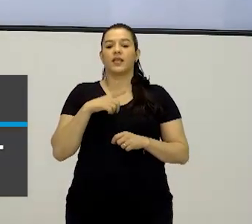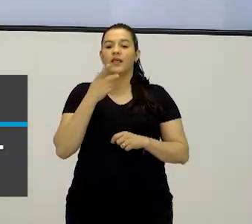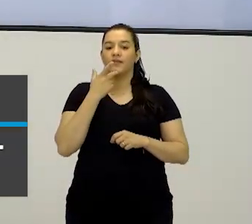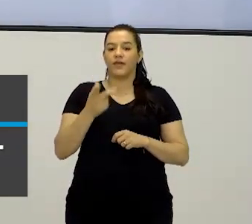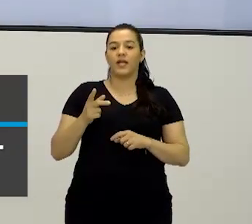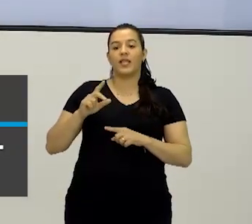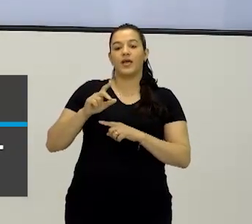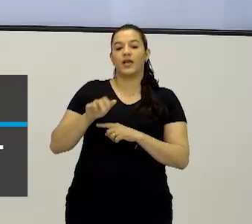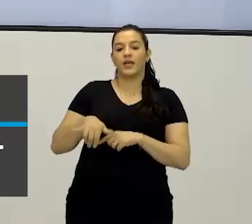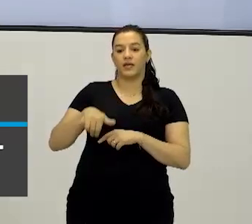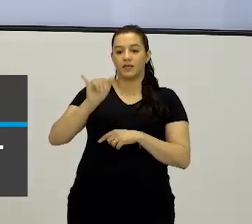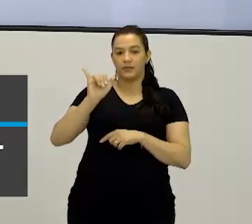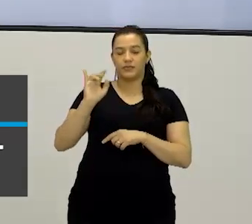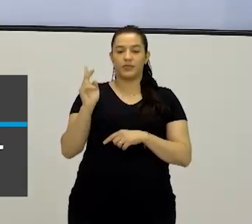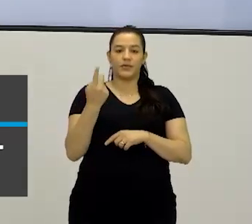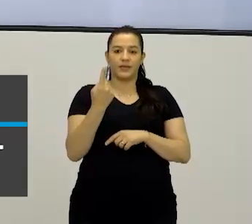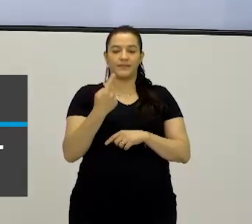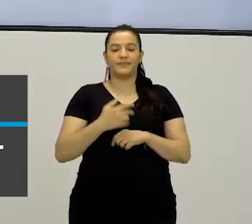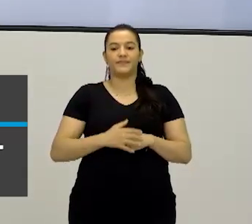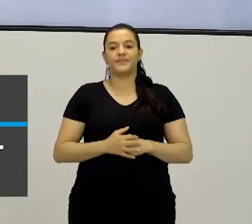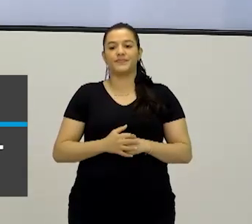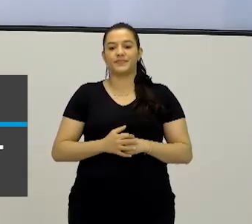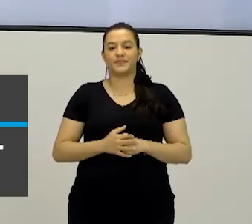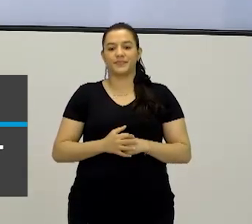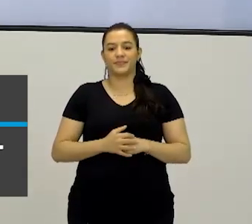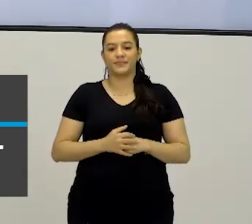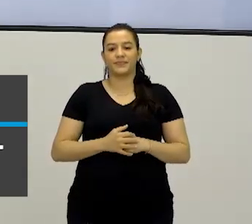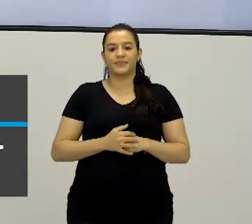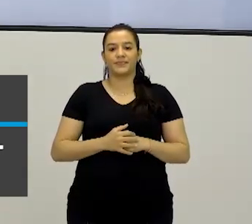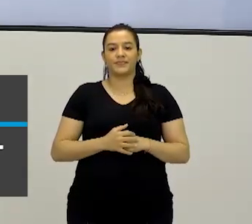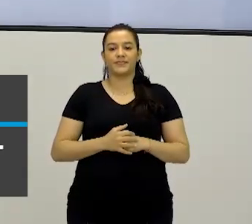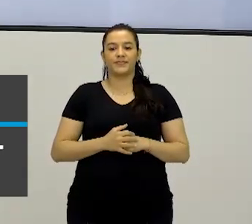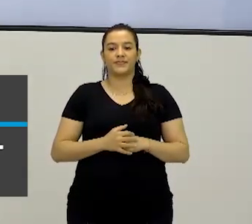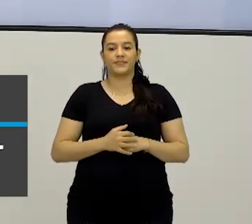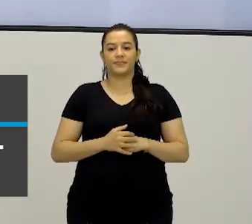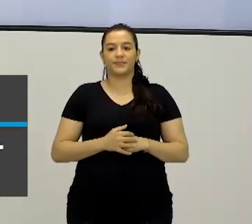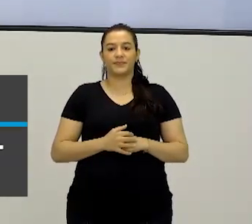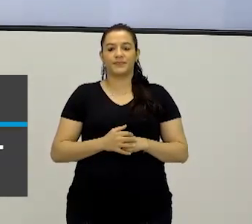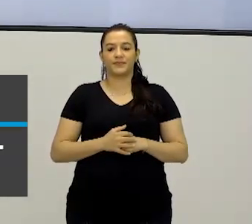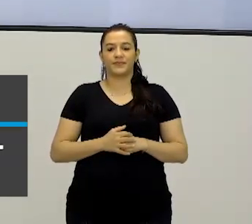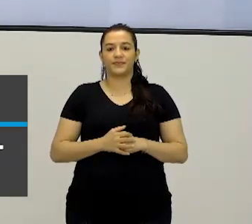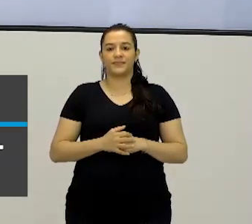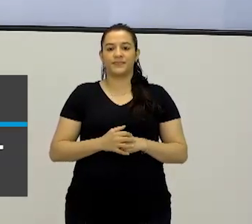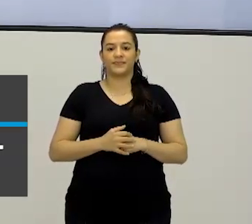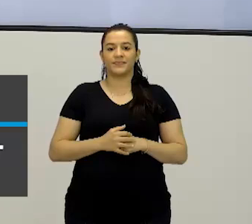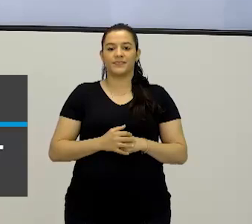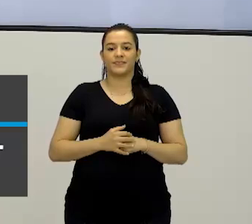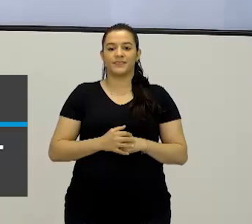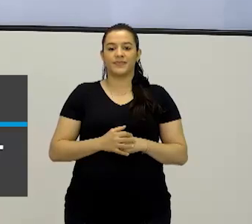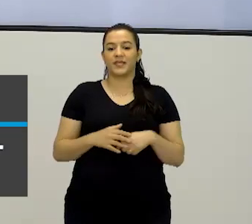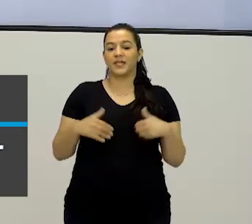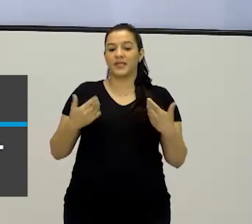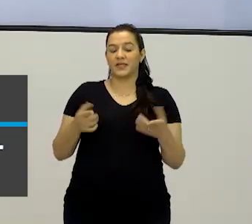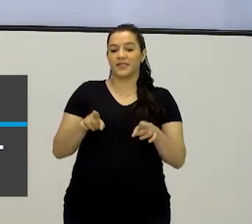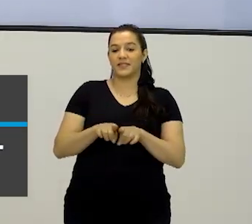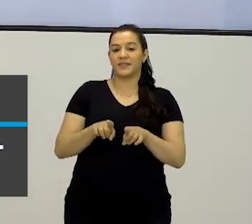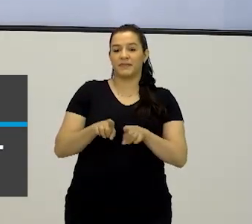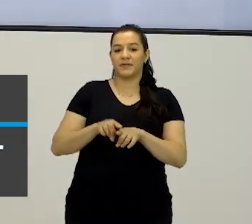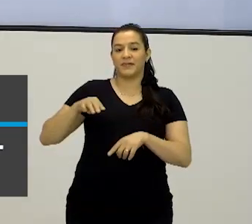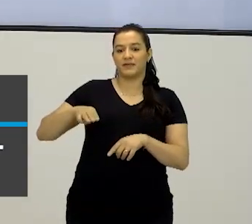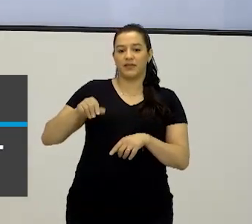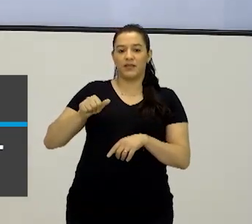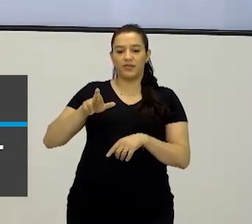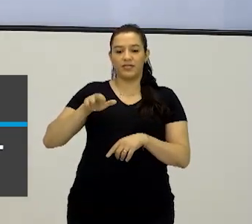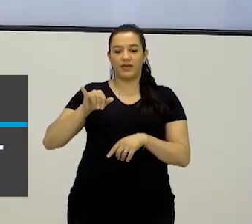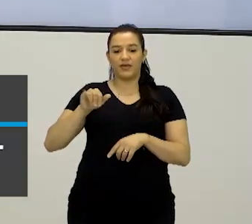YH, e eu concordo, é verdade, professora. Aí nós temos também a professora Maria, que trouxe comentário do Otávio e